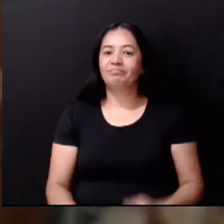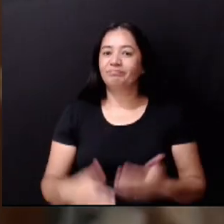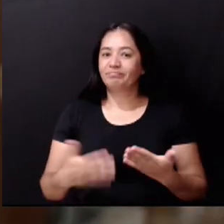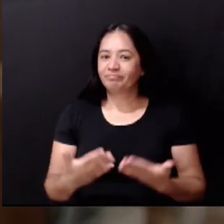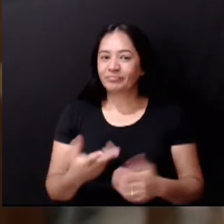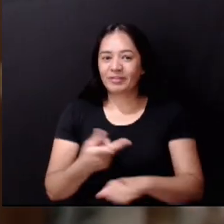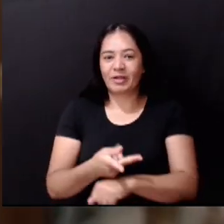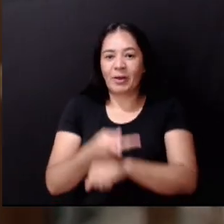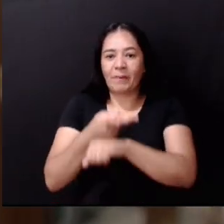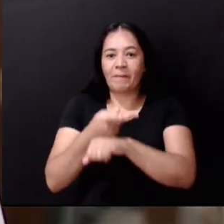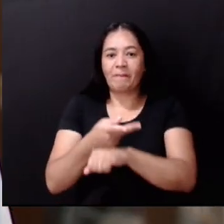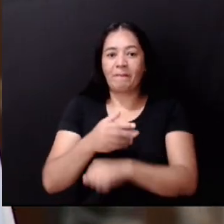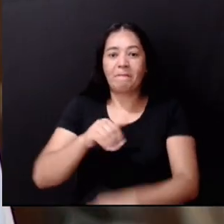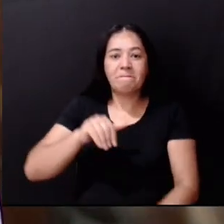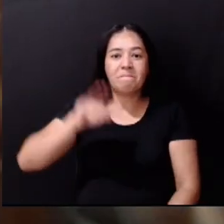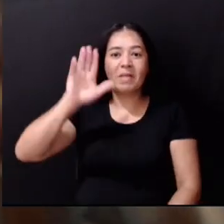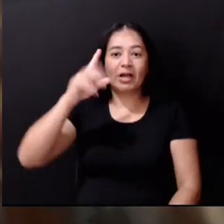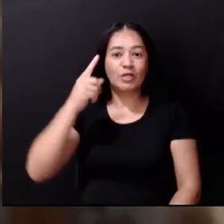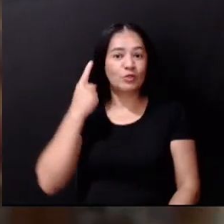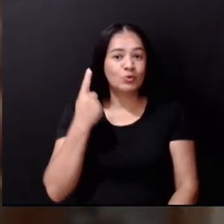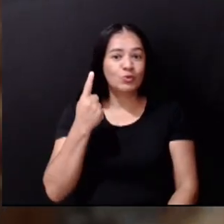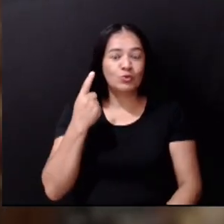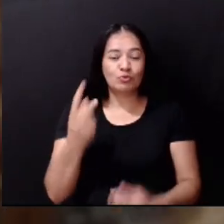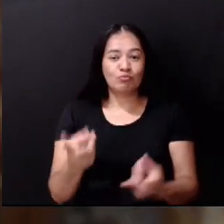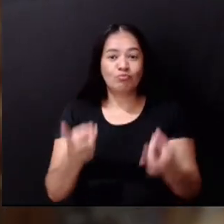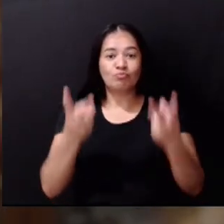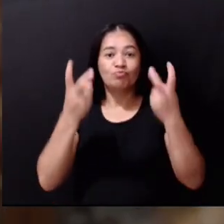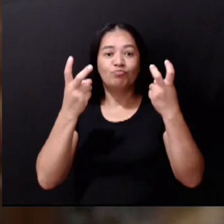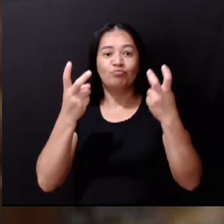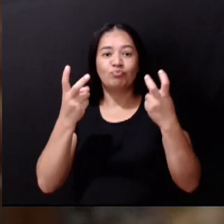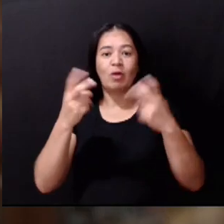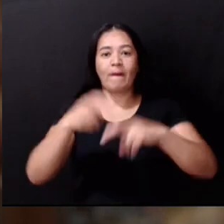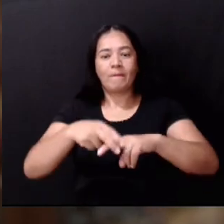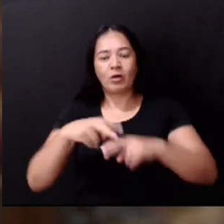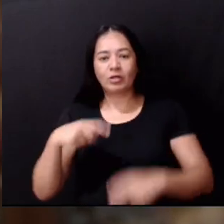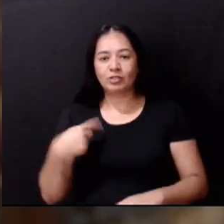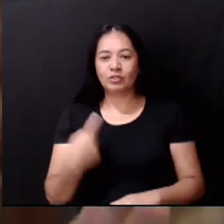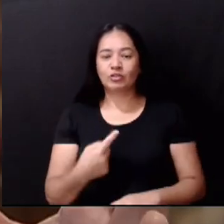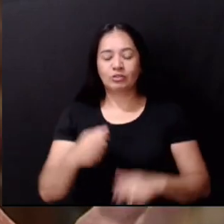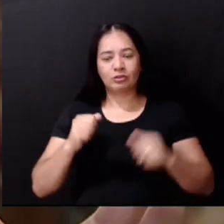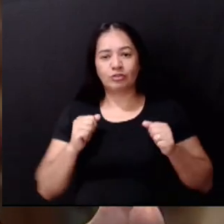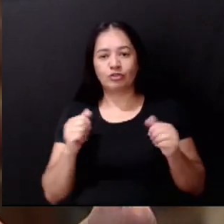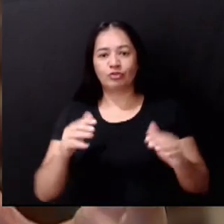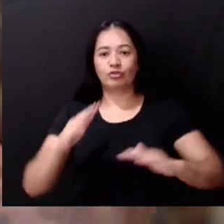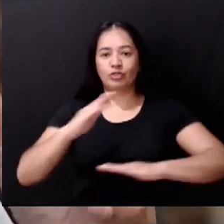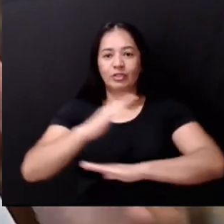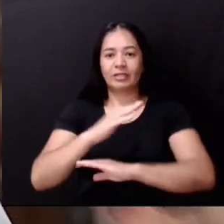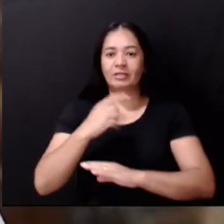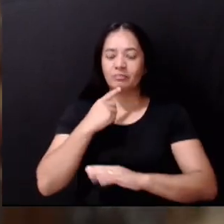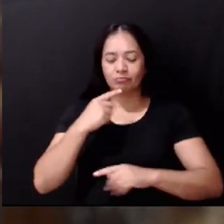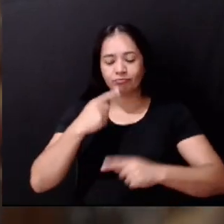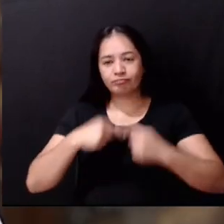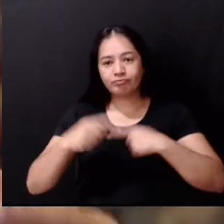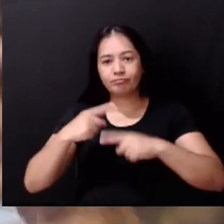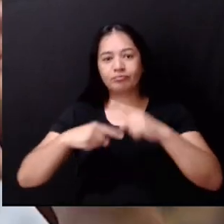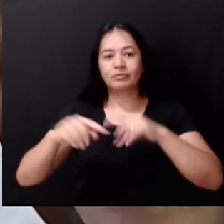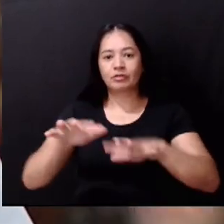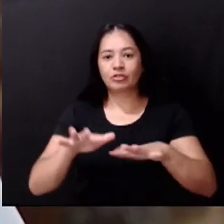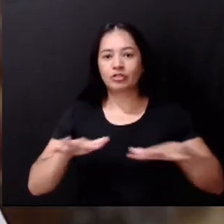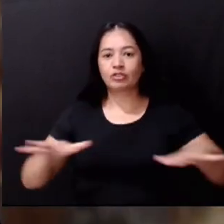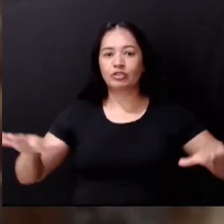um reconhecimento, né, pelas ações que a Câmara de Campinas desenvolve na área de controle,